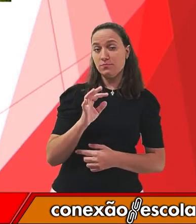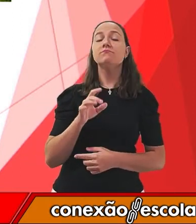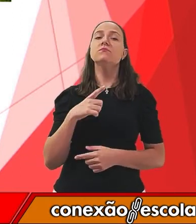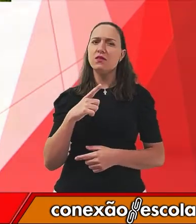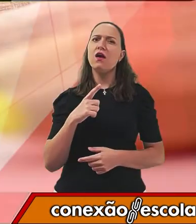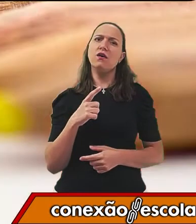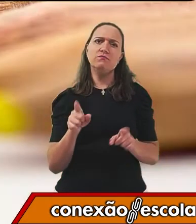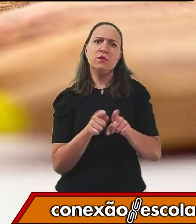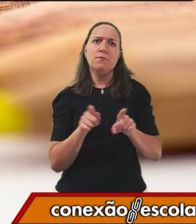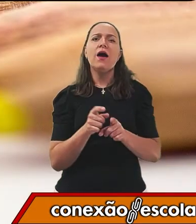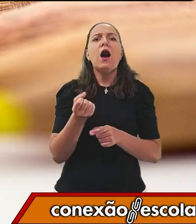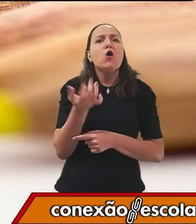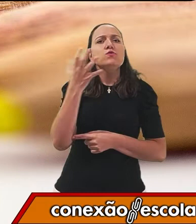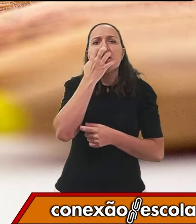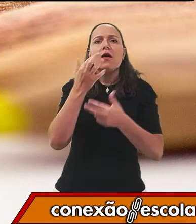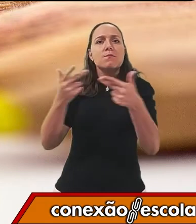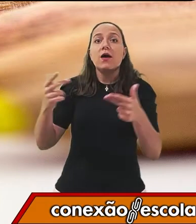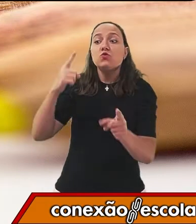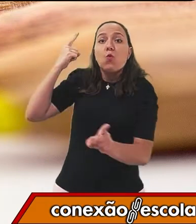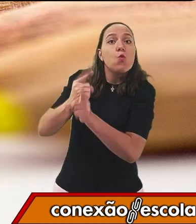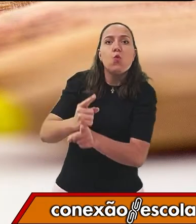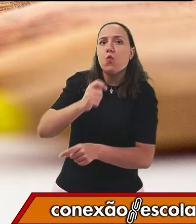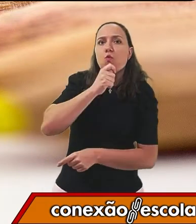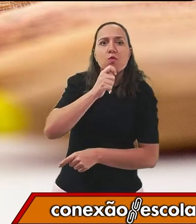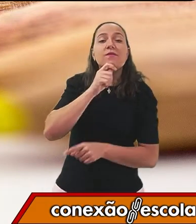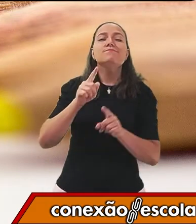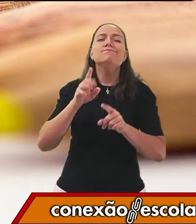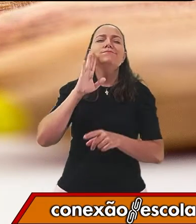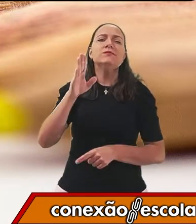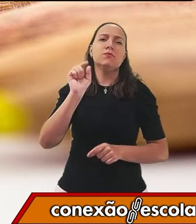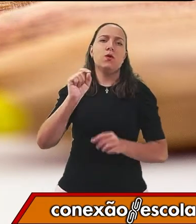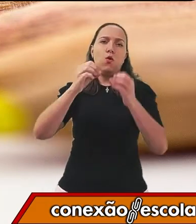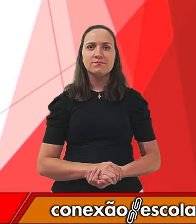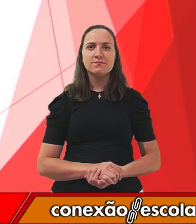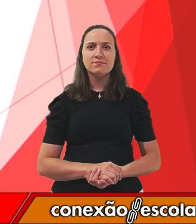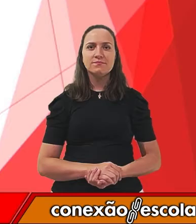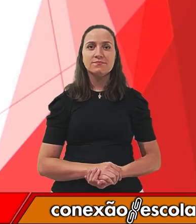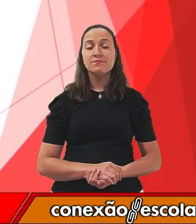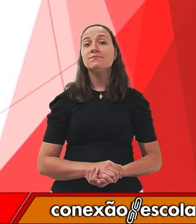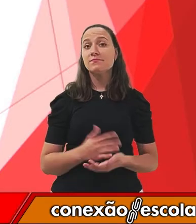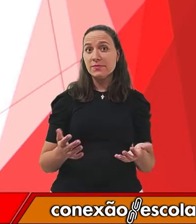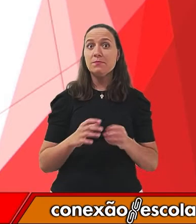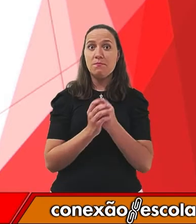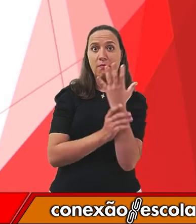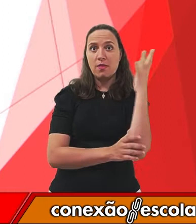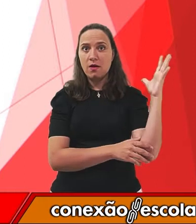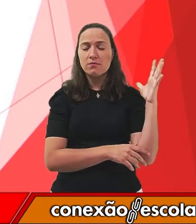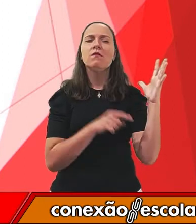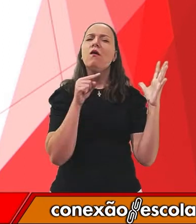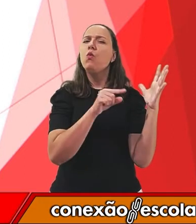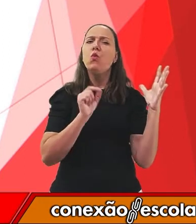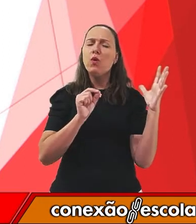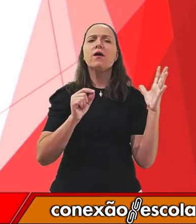sequer foram descobertos até hoje, sobretudo aqueles que vivem no fundo do oceano. Já as plantas são seres